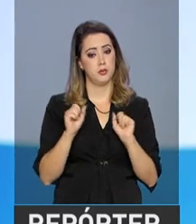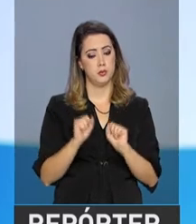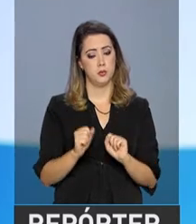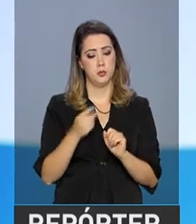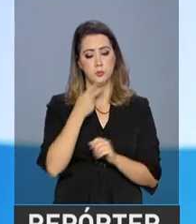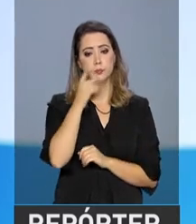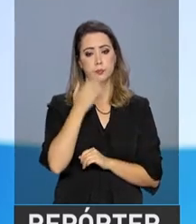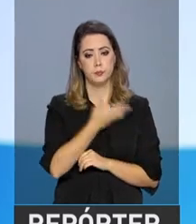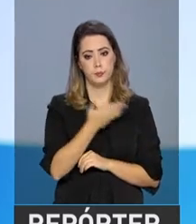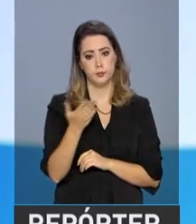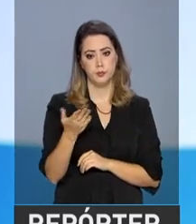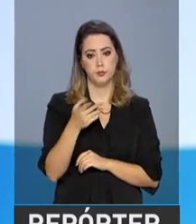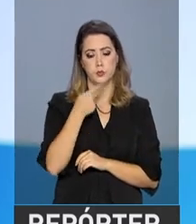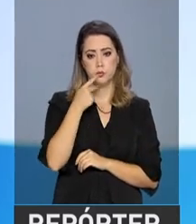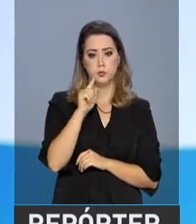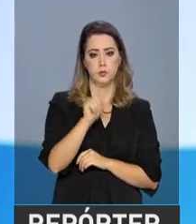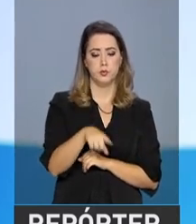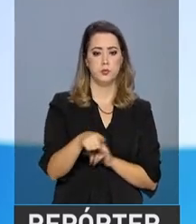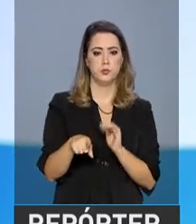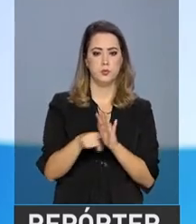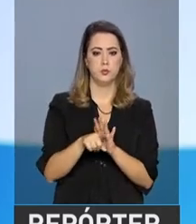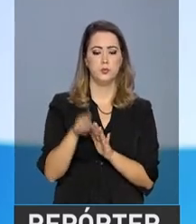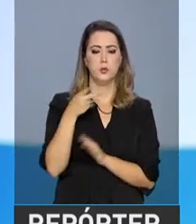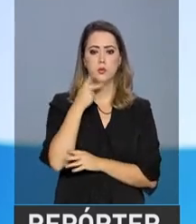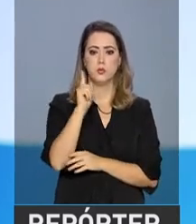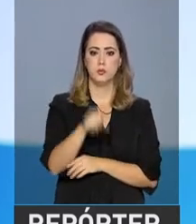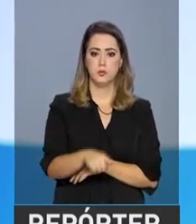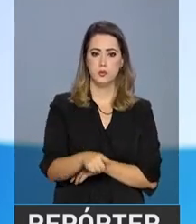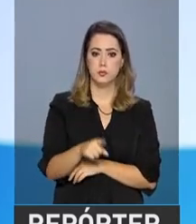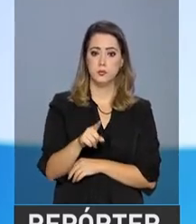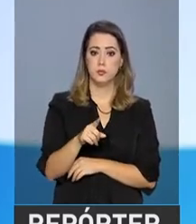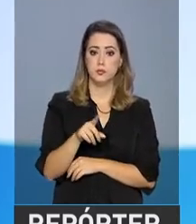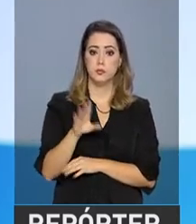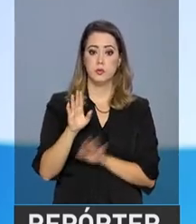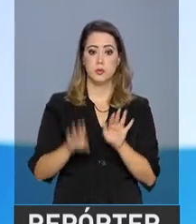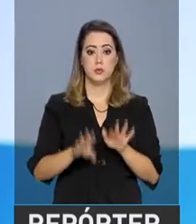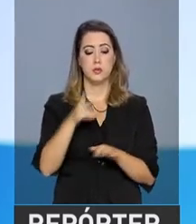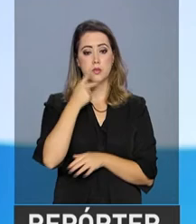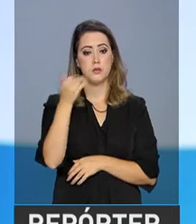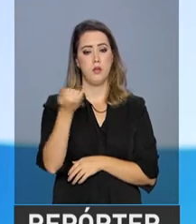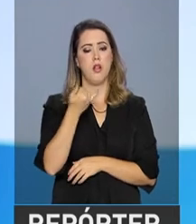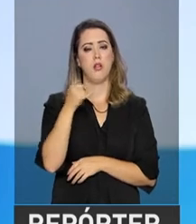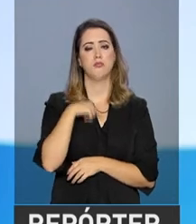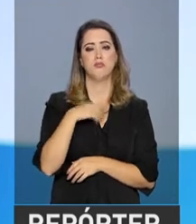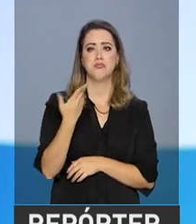quero até dizer o seguinte como argumento, né? De vez em quando dizem,